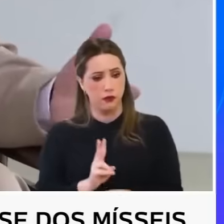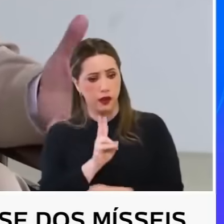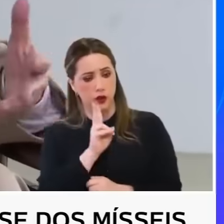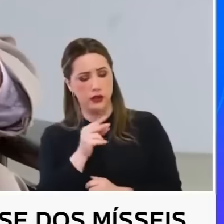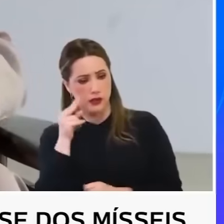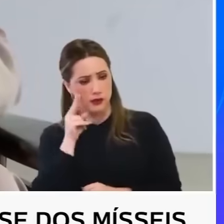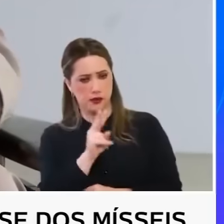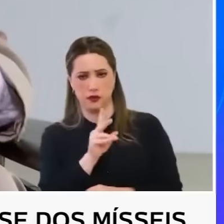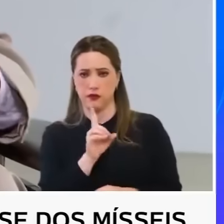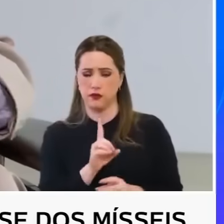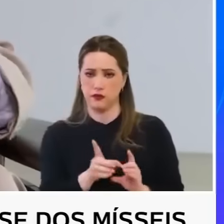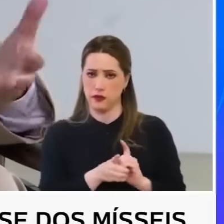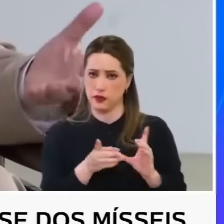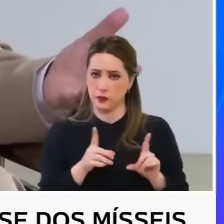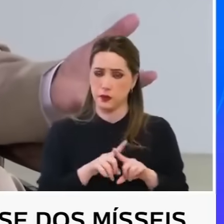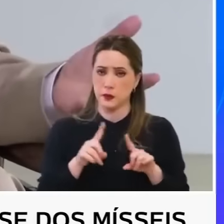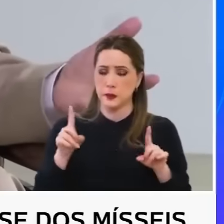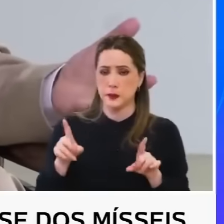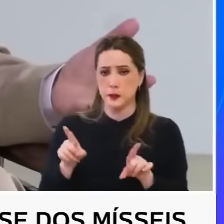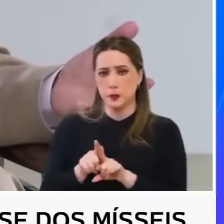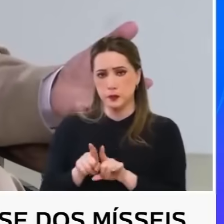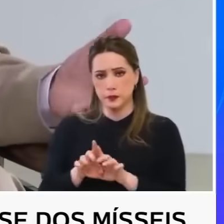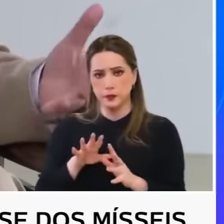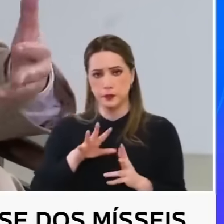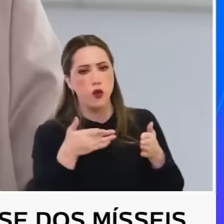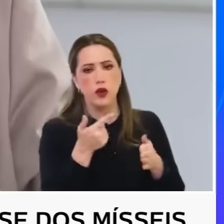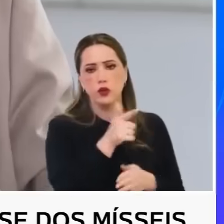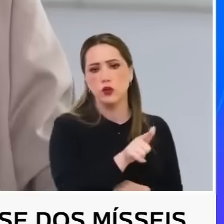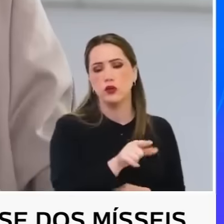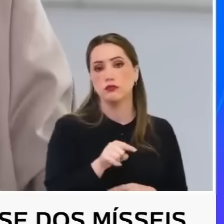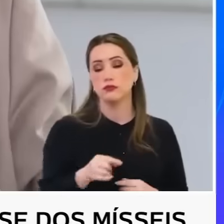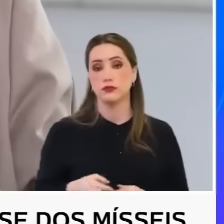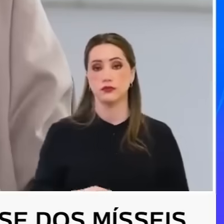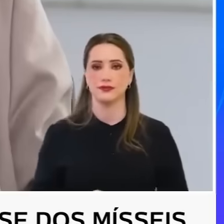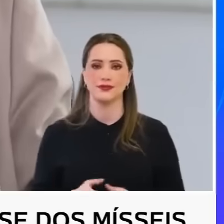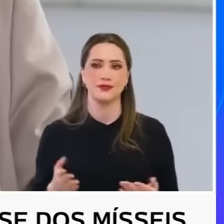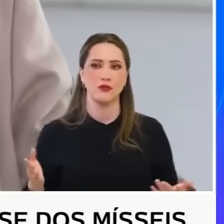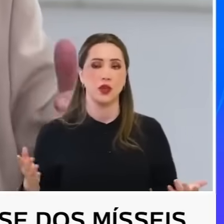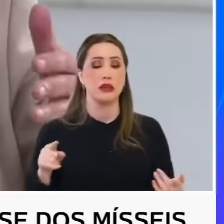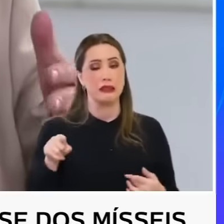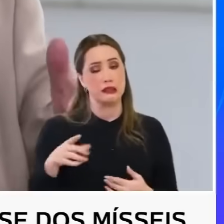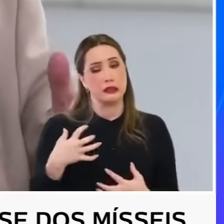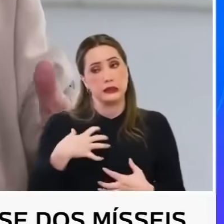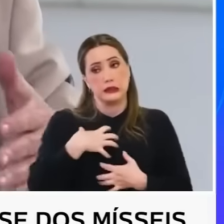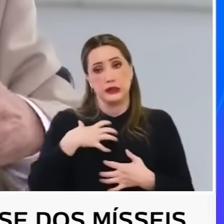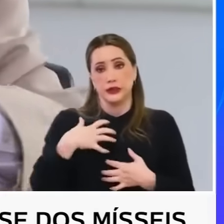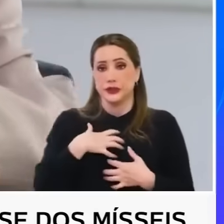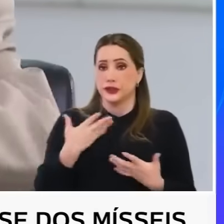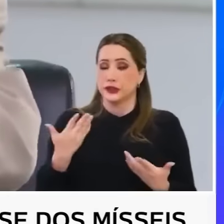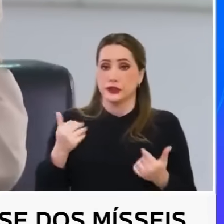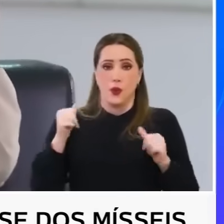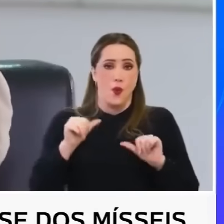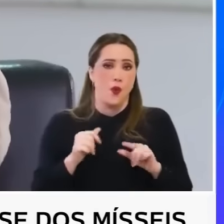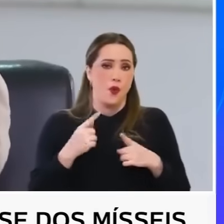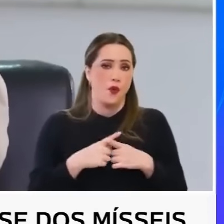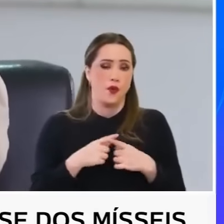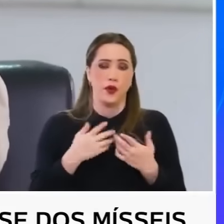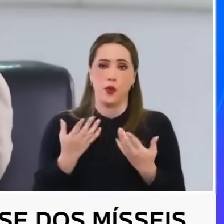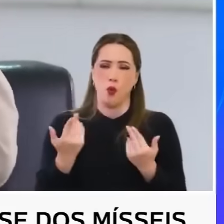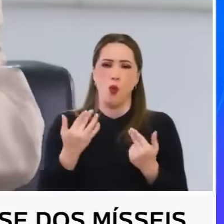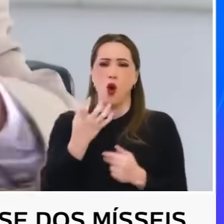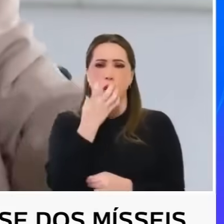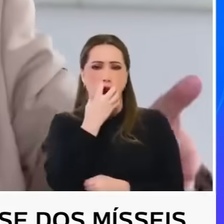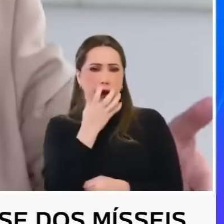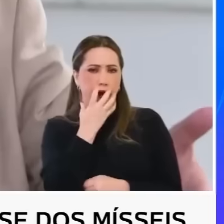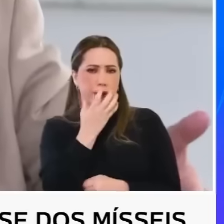eh inclusive do governo em relação a isso ele avaliou que a situação atual é a mais grave eh que a